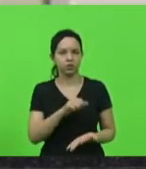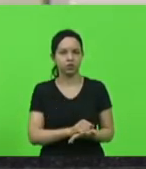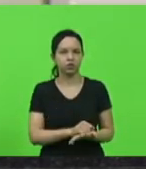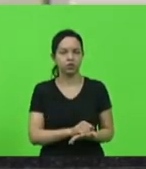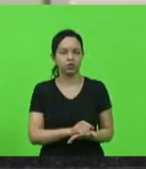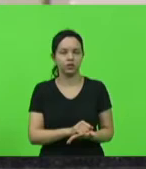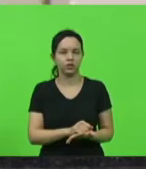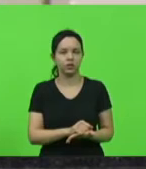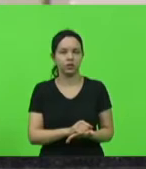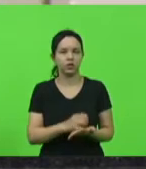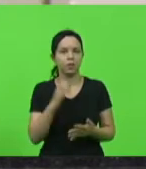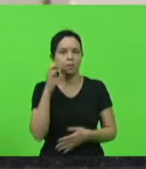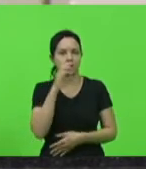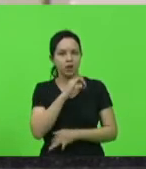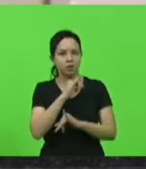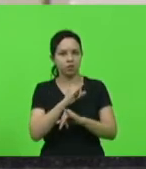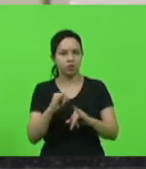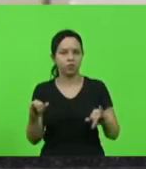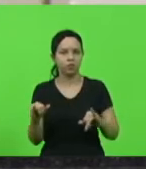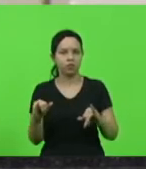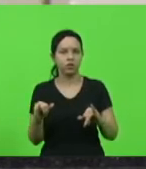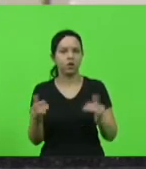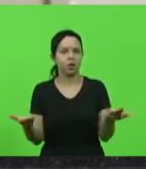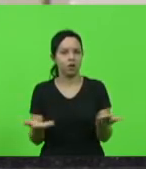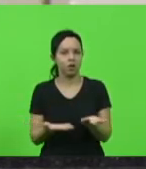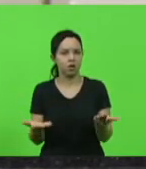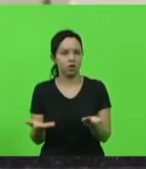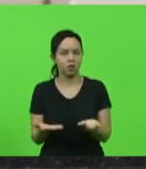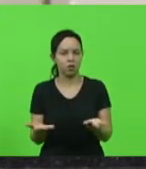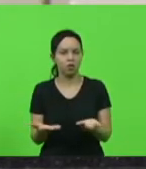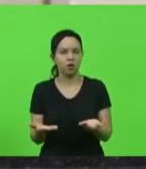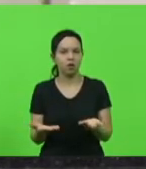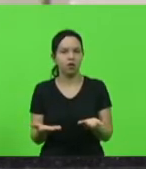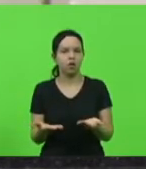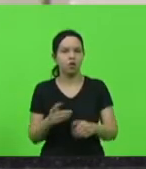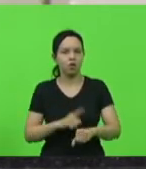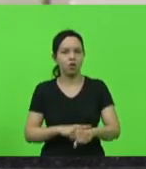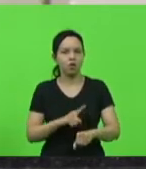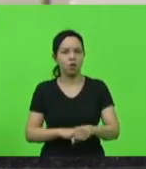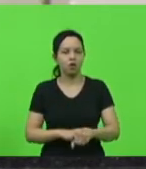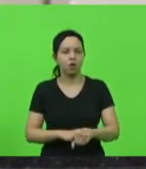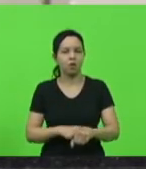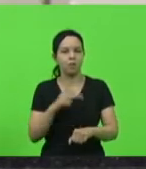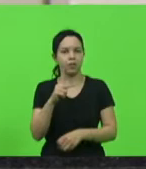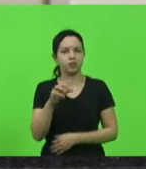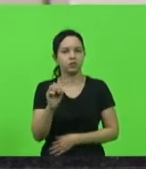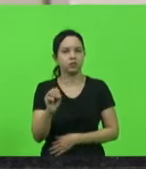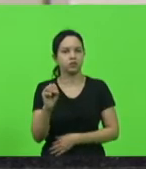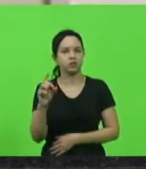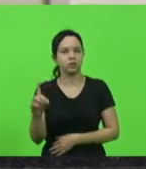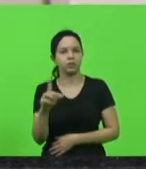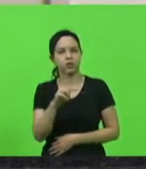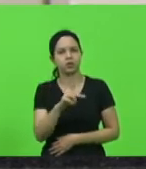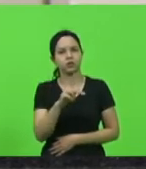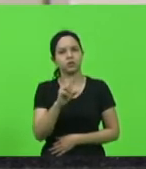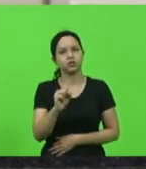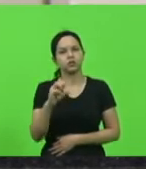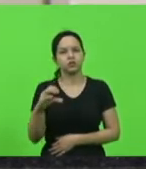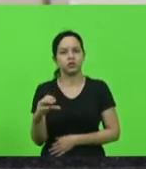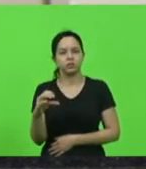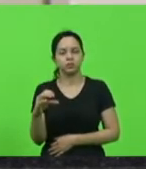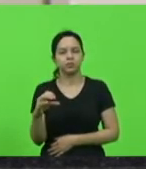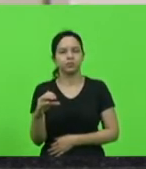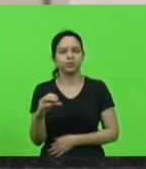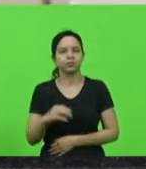estava inscrita em breves comunicações, mas agora chegará o horário do bloco PSD-PSC. Aí sim,